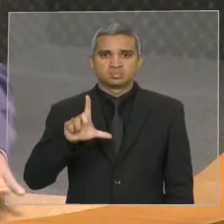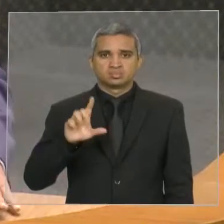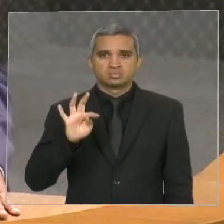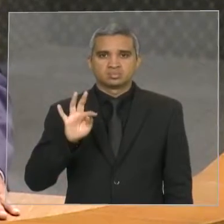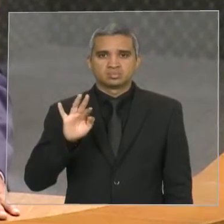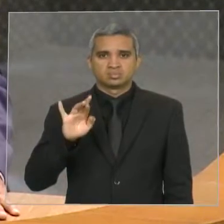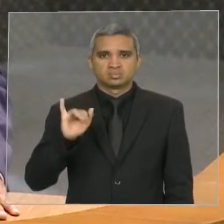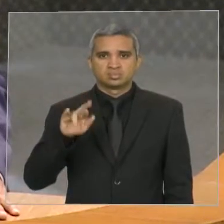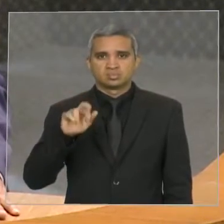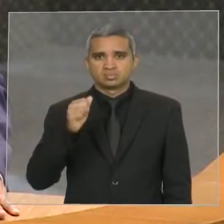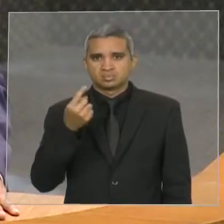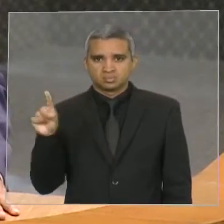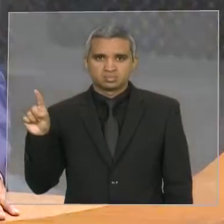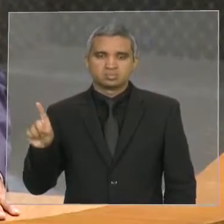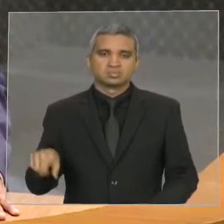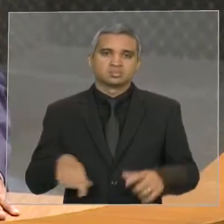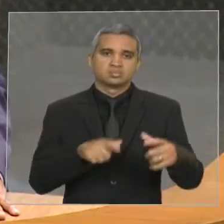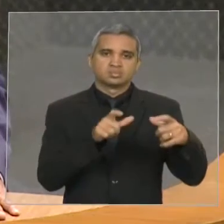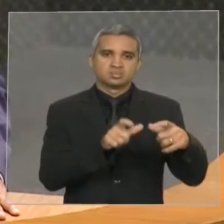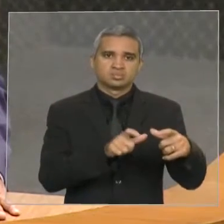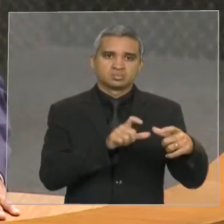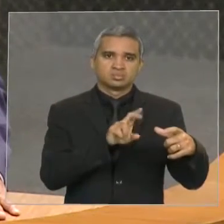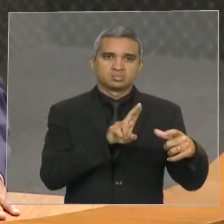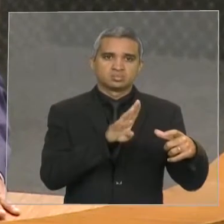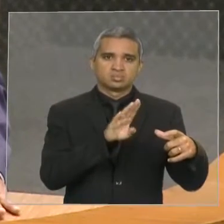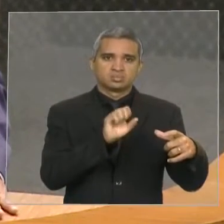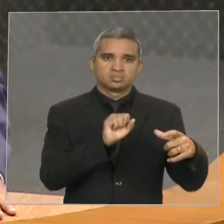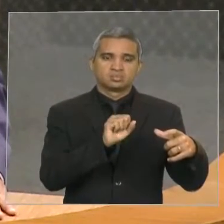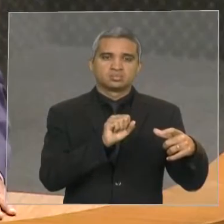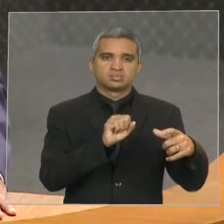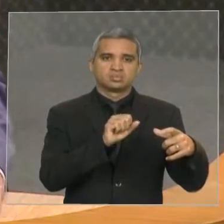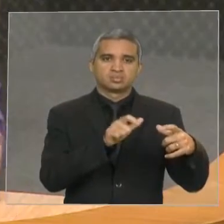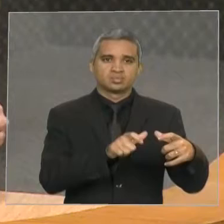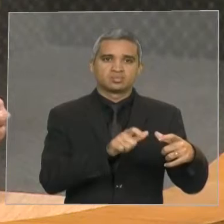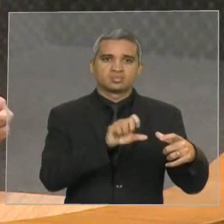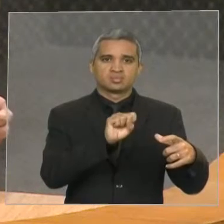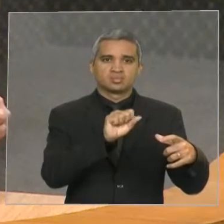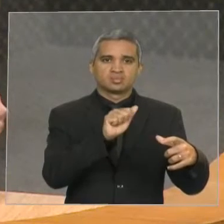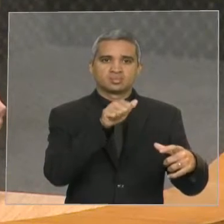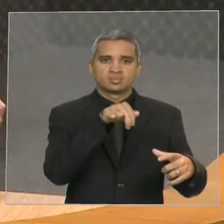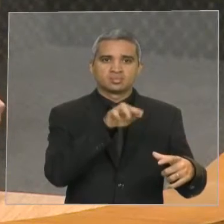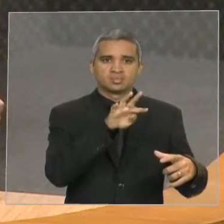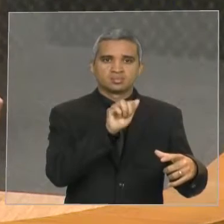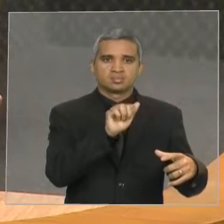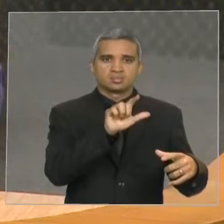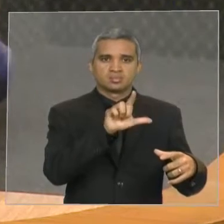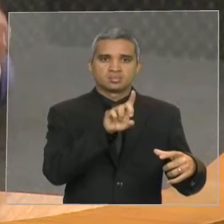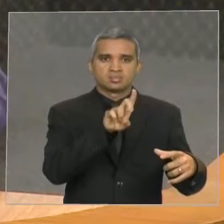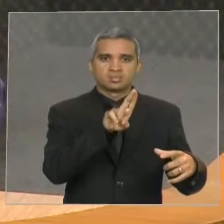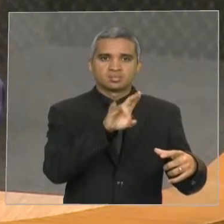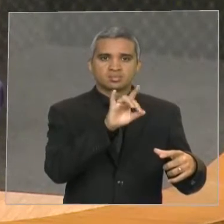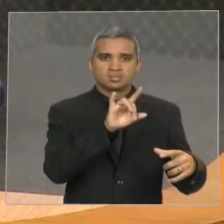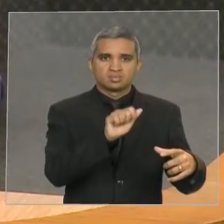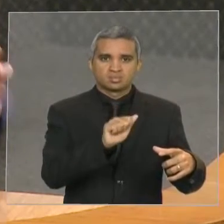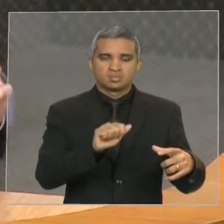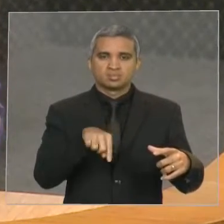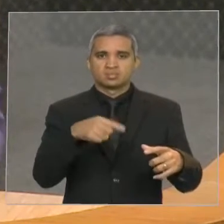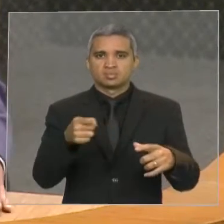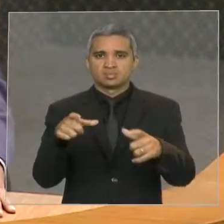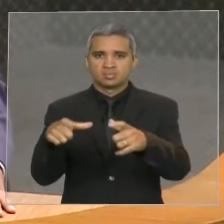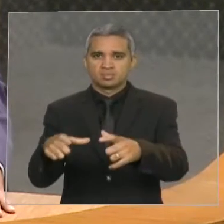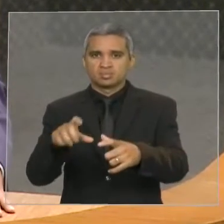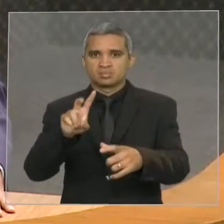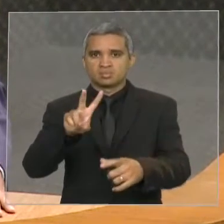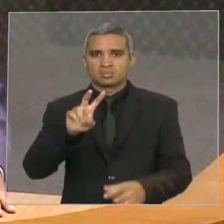uma outra no bairro Nova Santa Luzia e uma na Vila Pezão. Essas